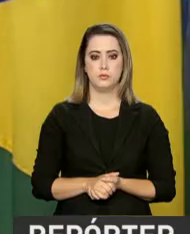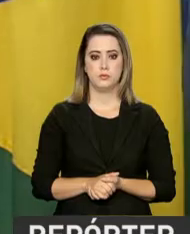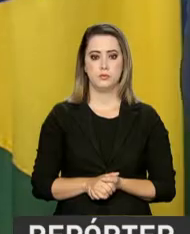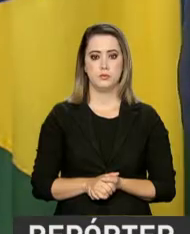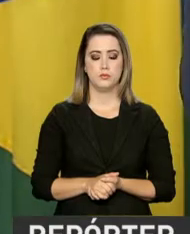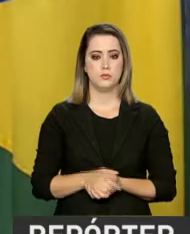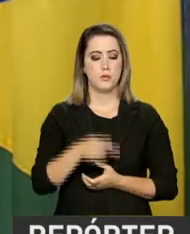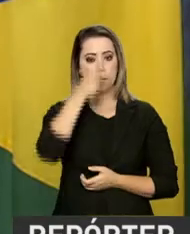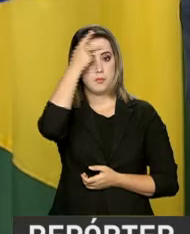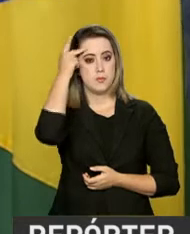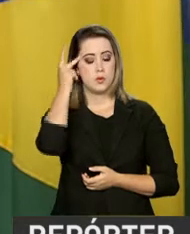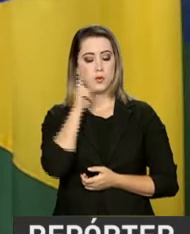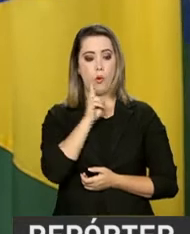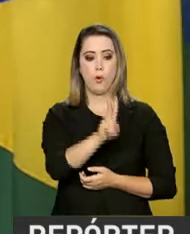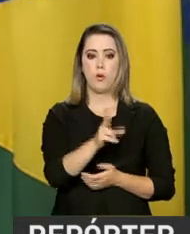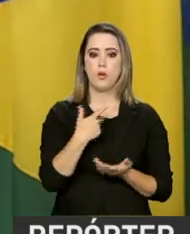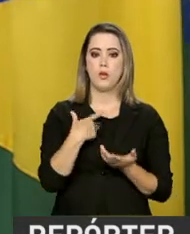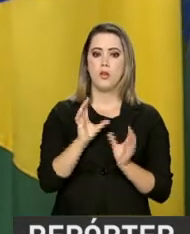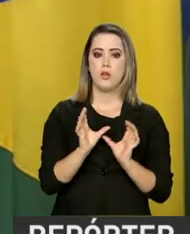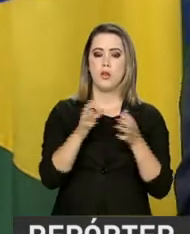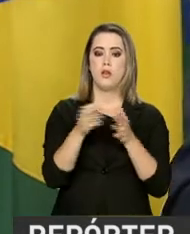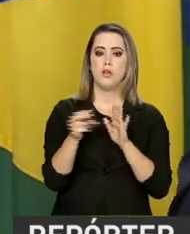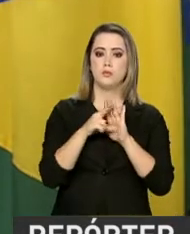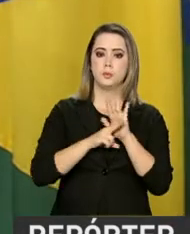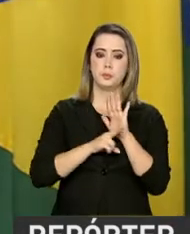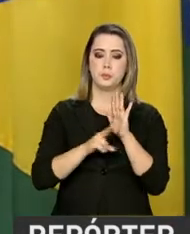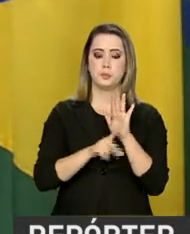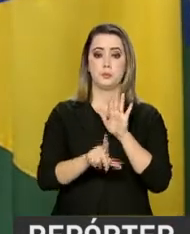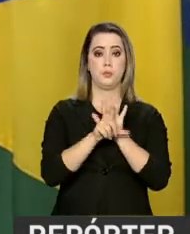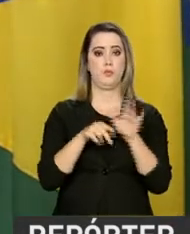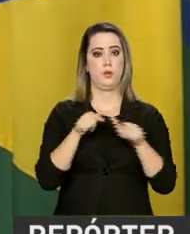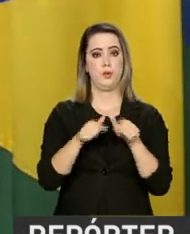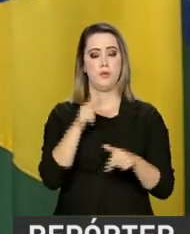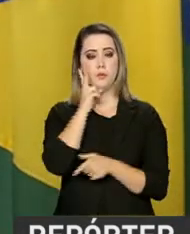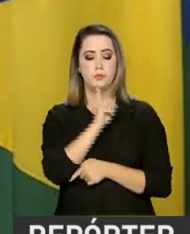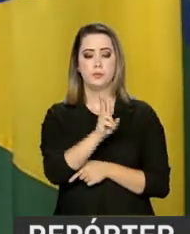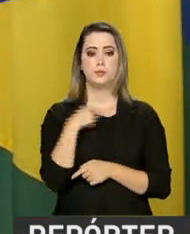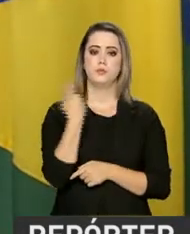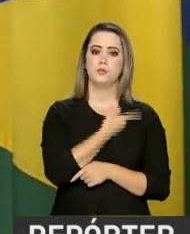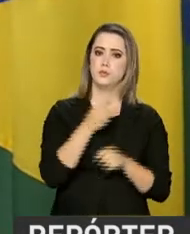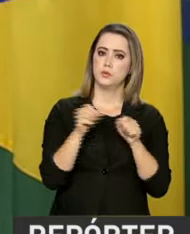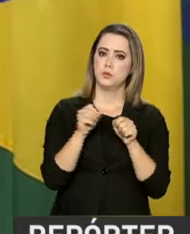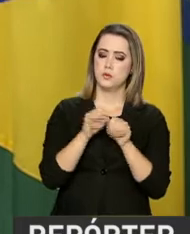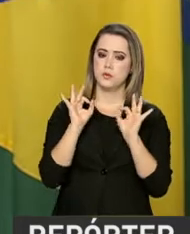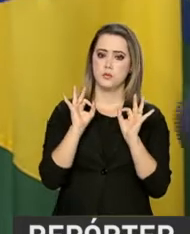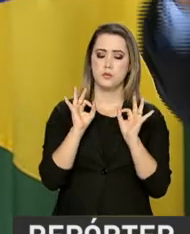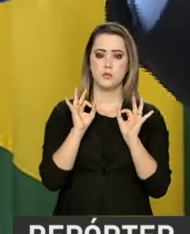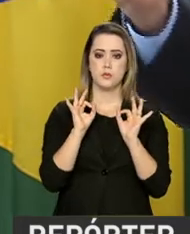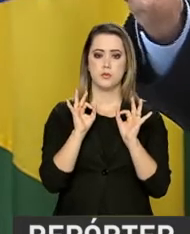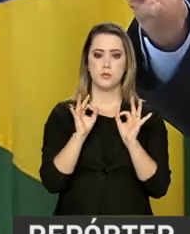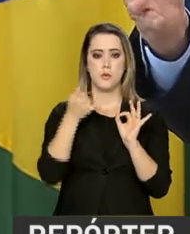vagas de analista especialista de compatibilizá la com a constituição federal vai indicar que nós estamos fazendo uma coisa para